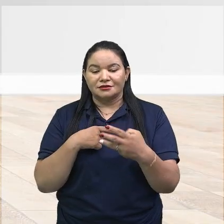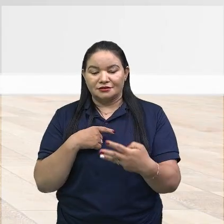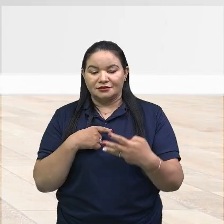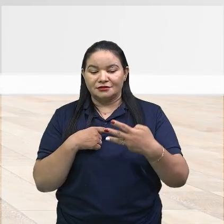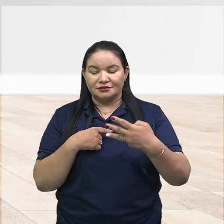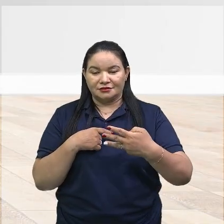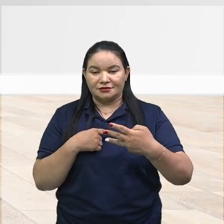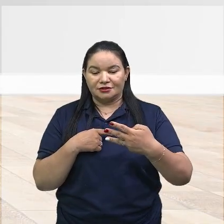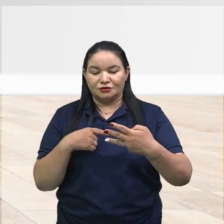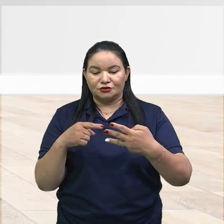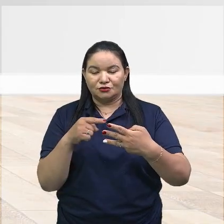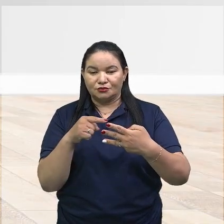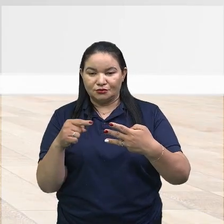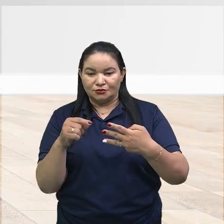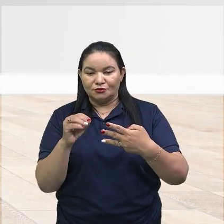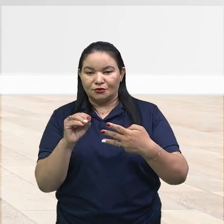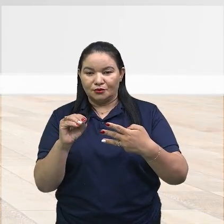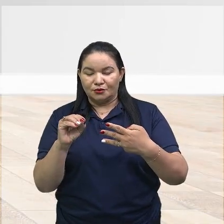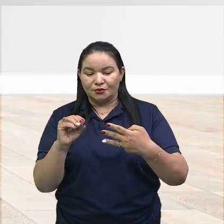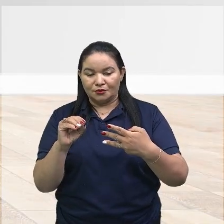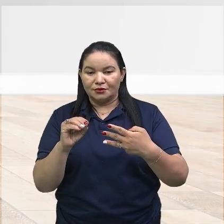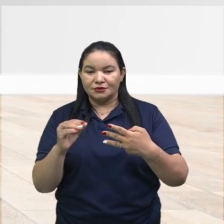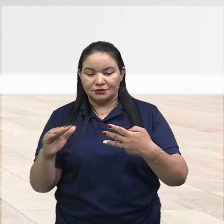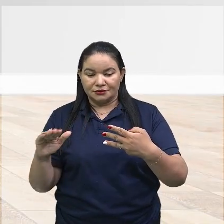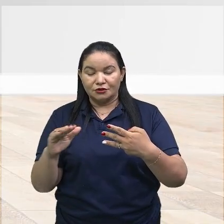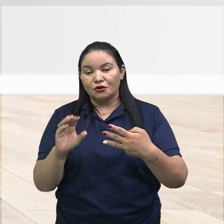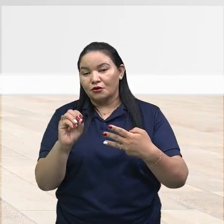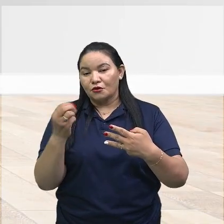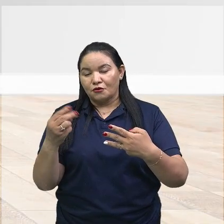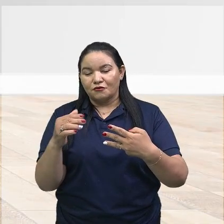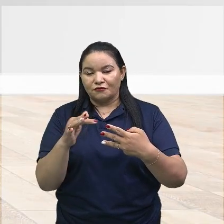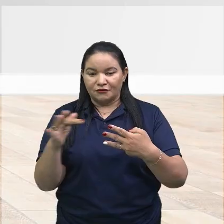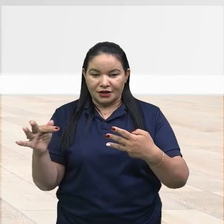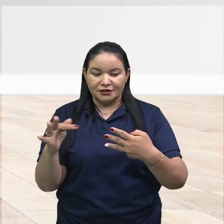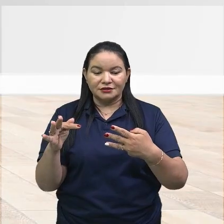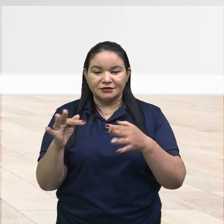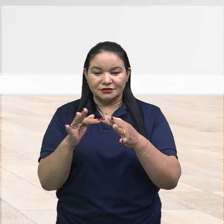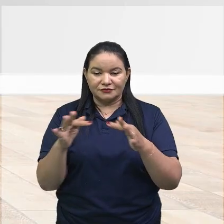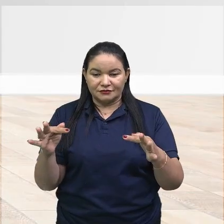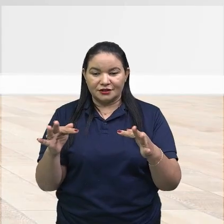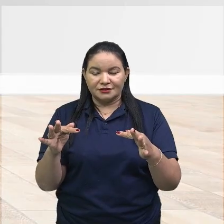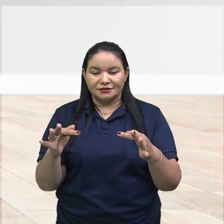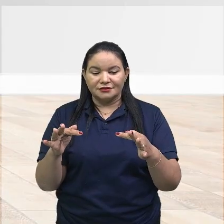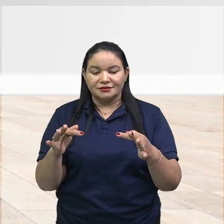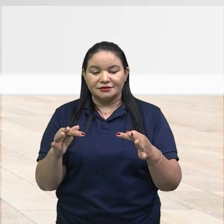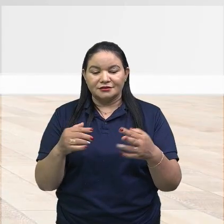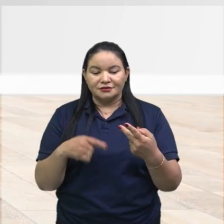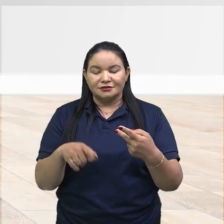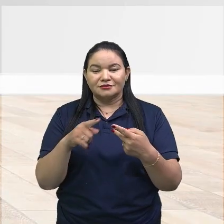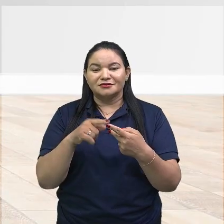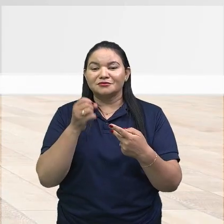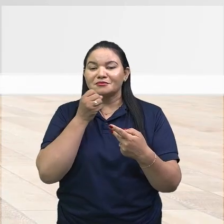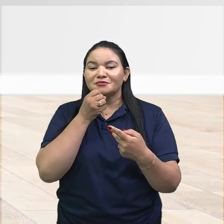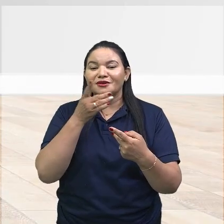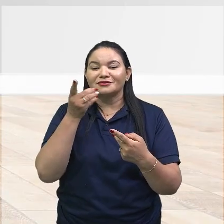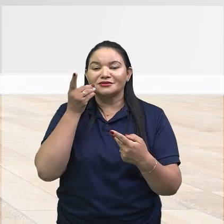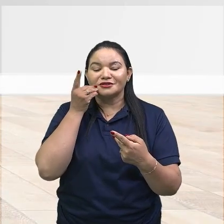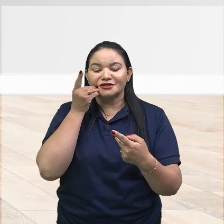três, né, orações, digamos, poderia ser assim. Frases. Frases. Três frases, nós temos bom